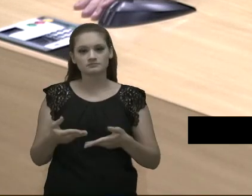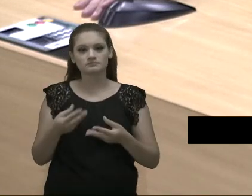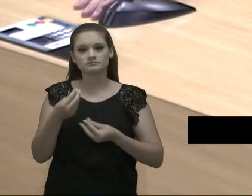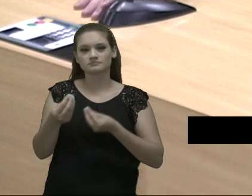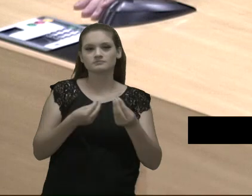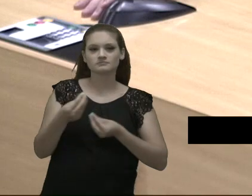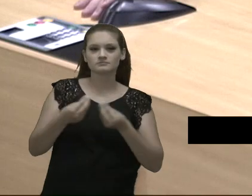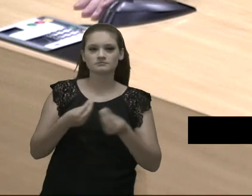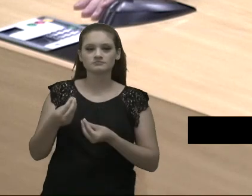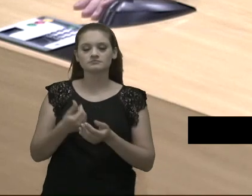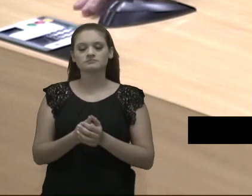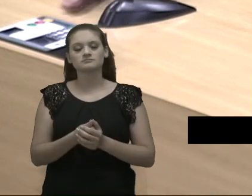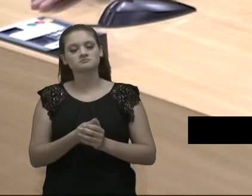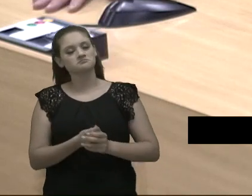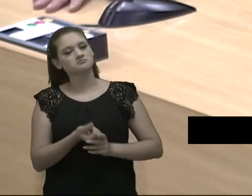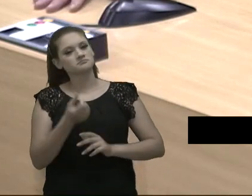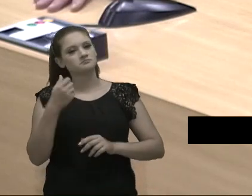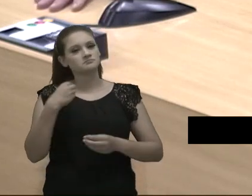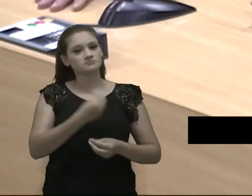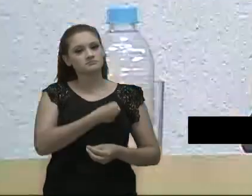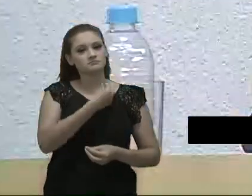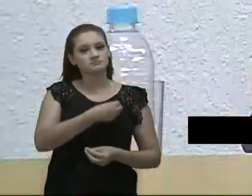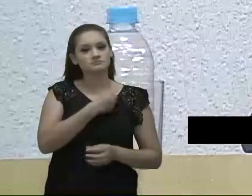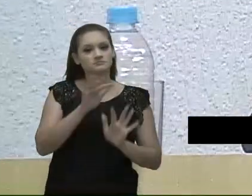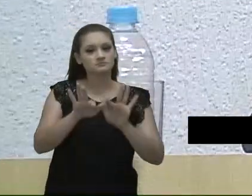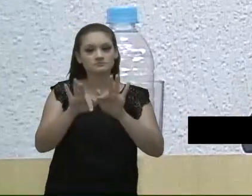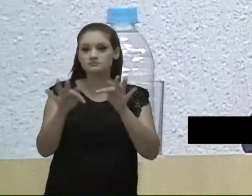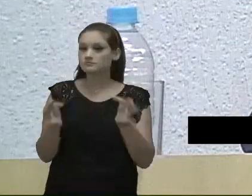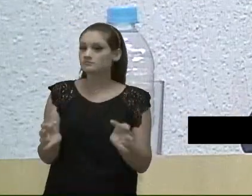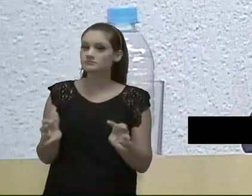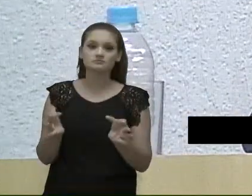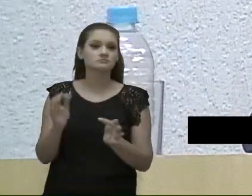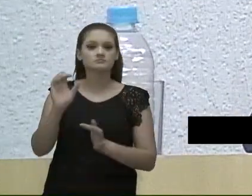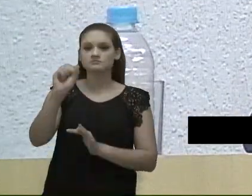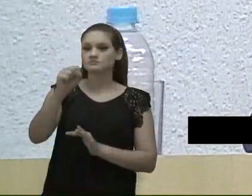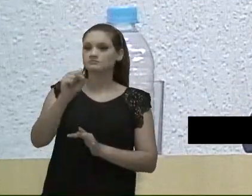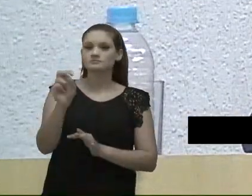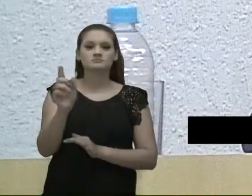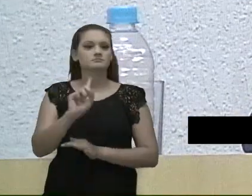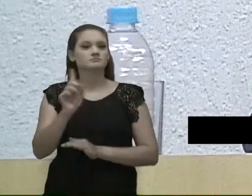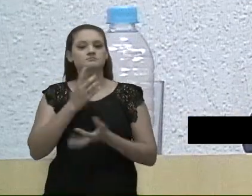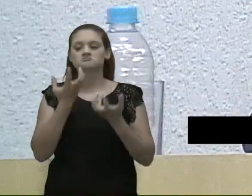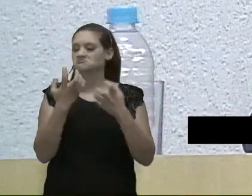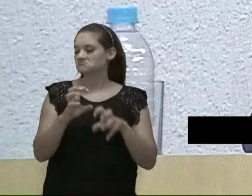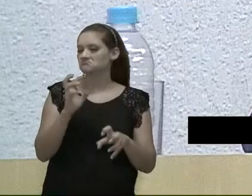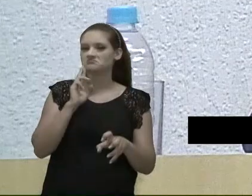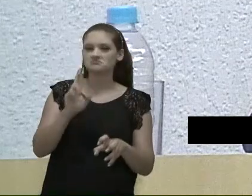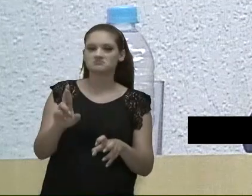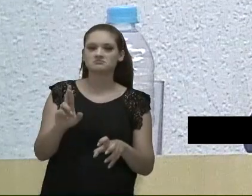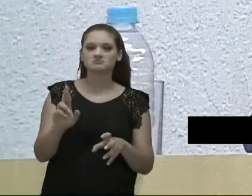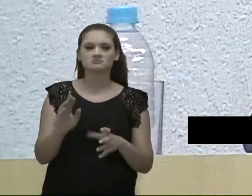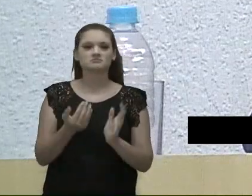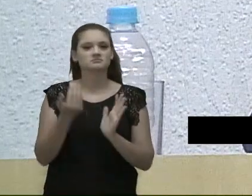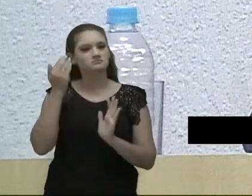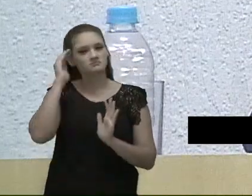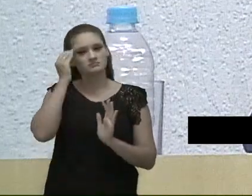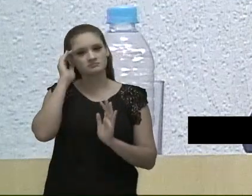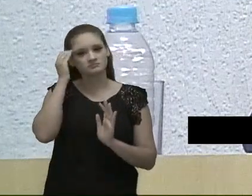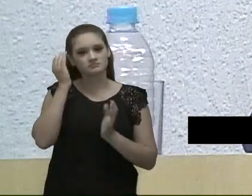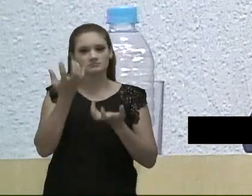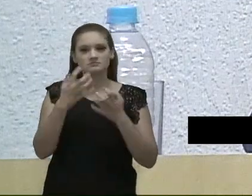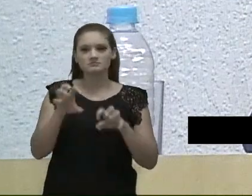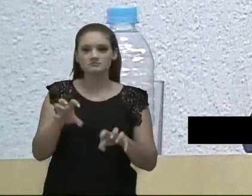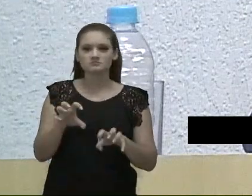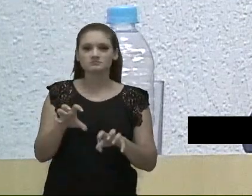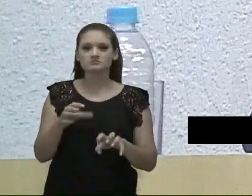faz para lidar é uma questão pessoal dele. Doutor, é simplesmente sim ou não, eu não quero dizer, eu não quero responder, entende? Se ele não quiser responder, sem